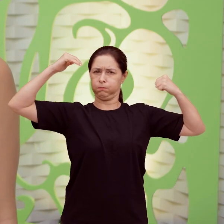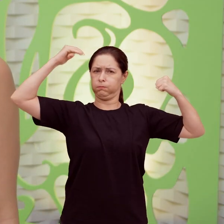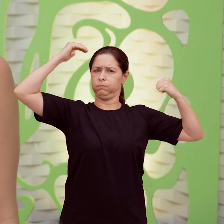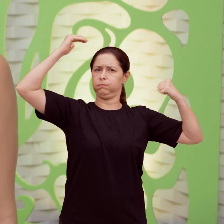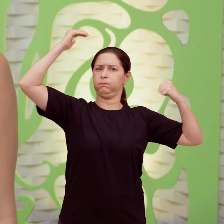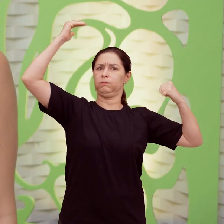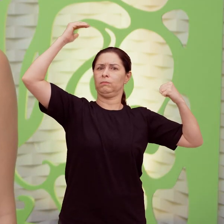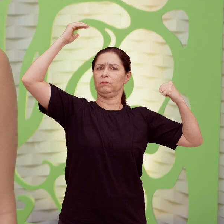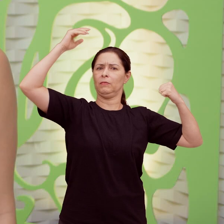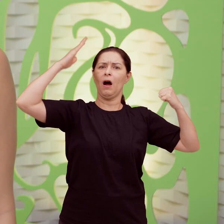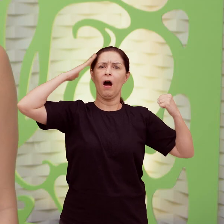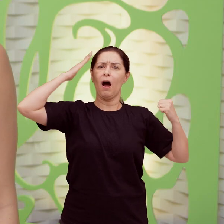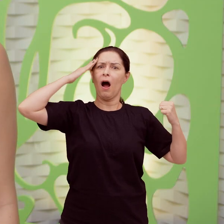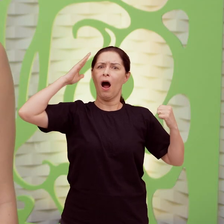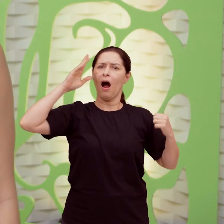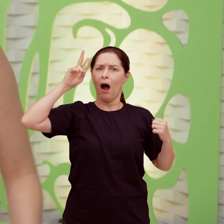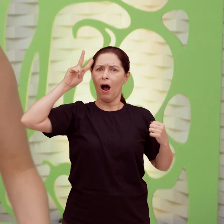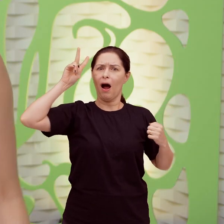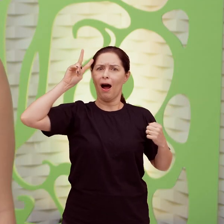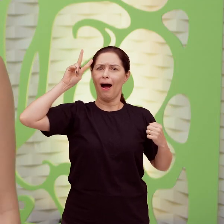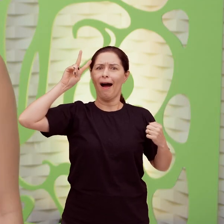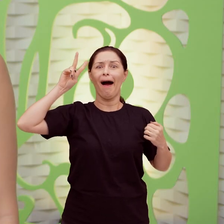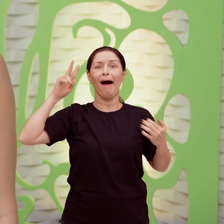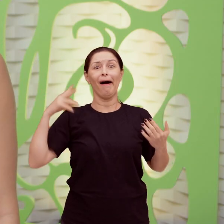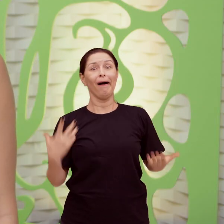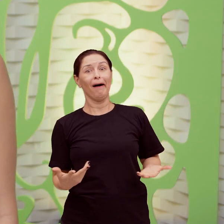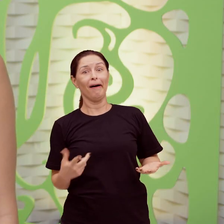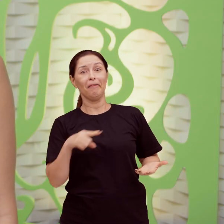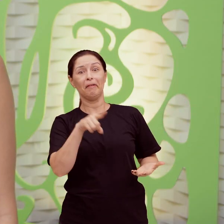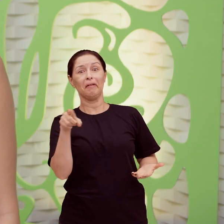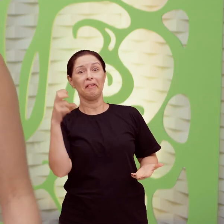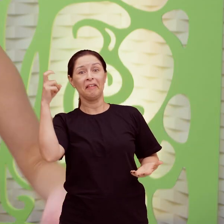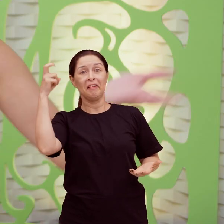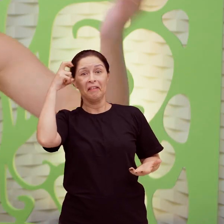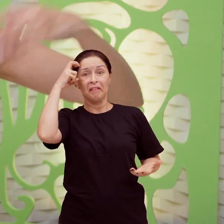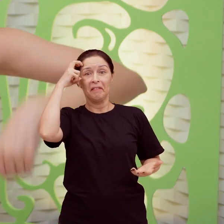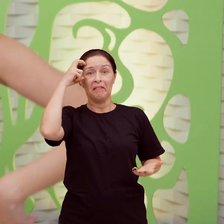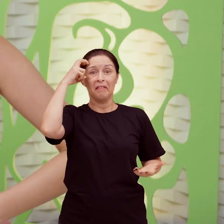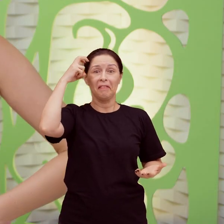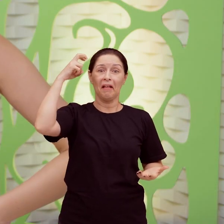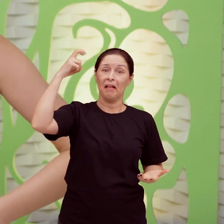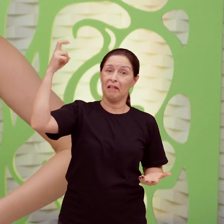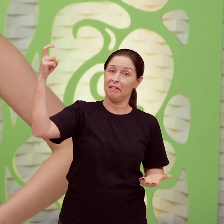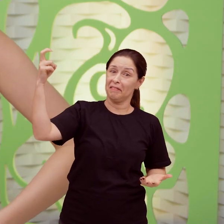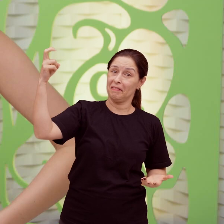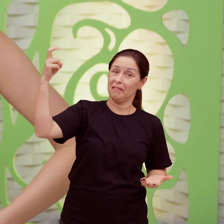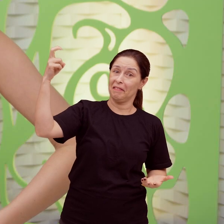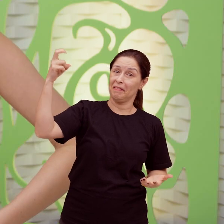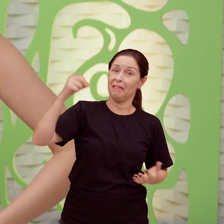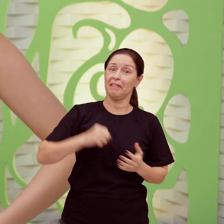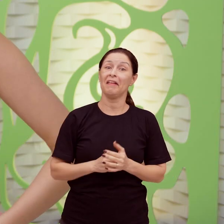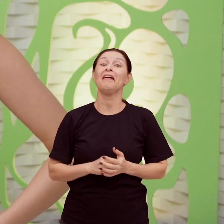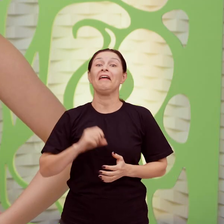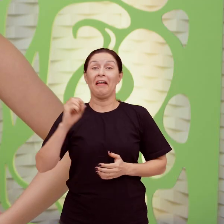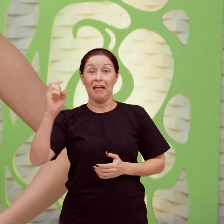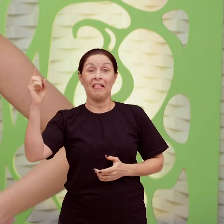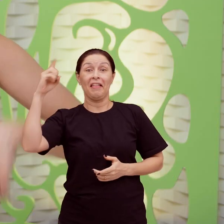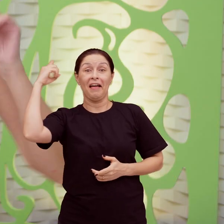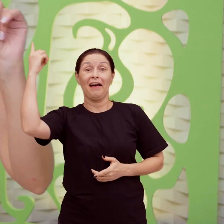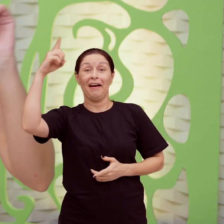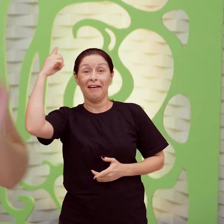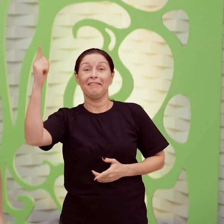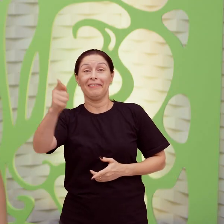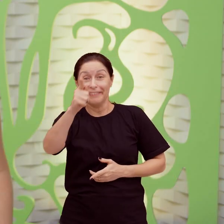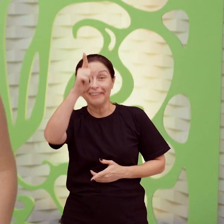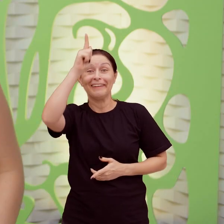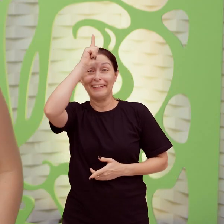sabe que história é essa? Nossa, como vocês são espertos! Eu nem falei o nome! É isso mesmo, Davi e Golias. E